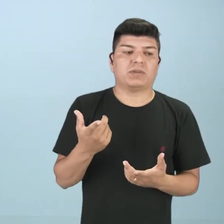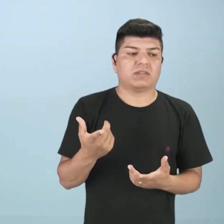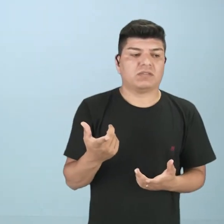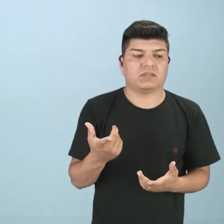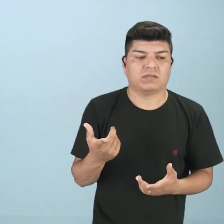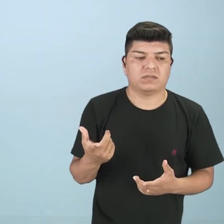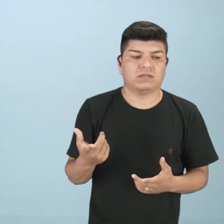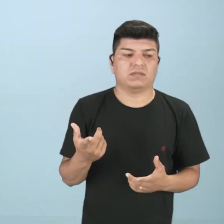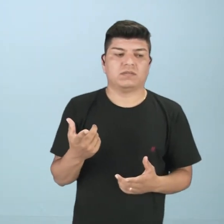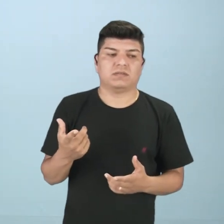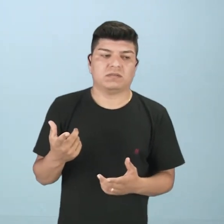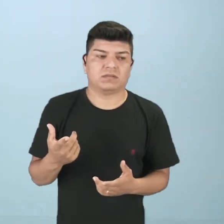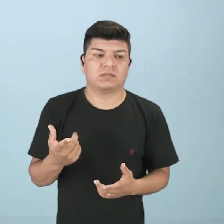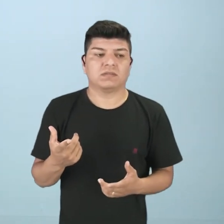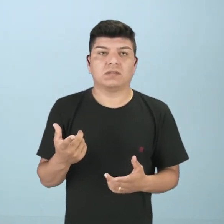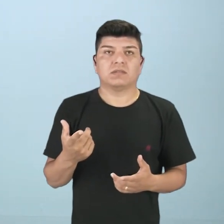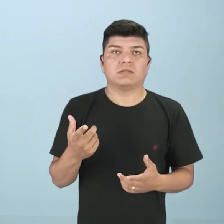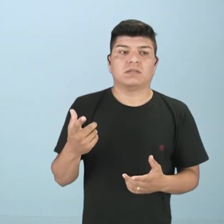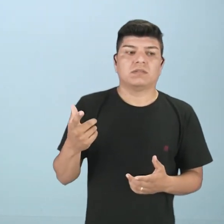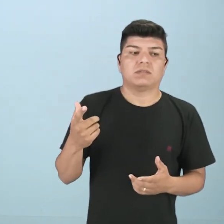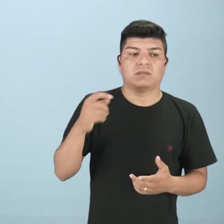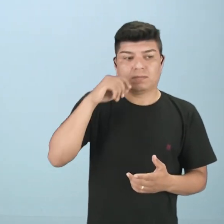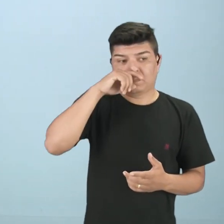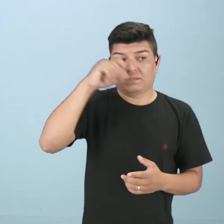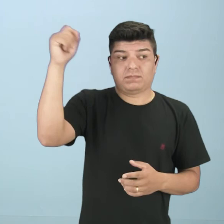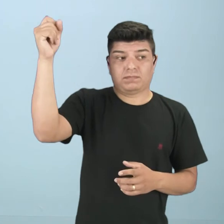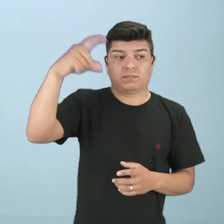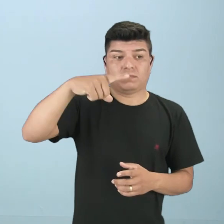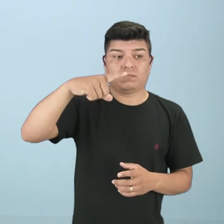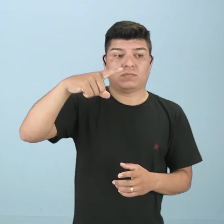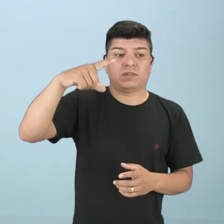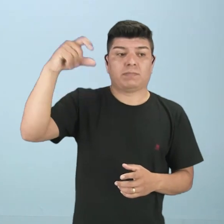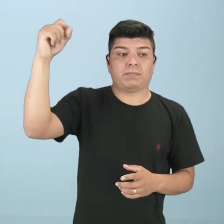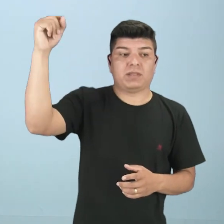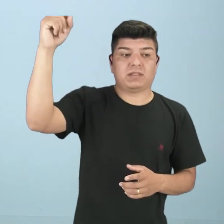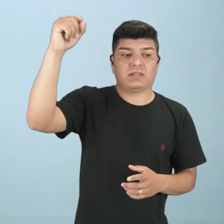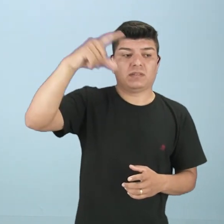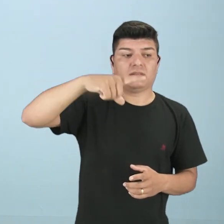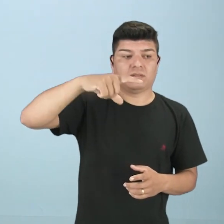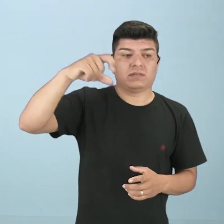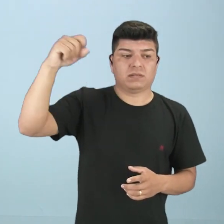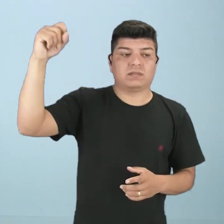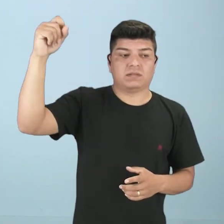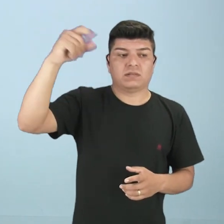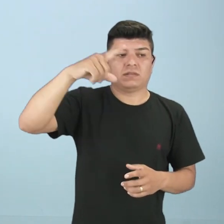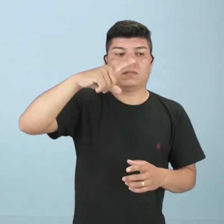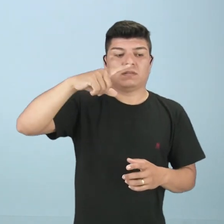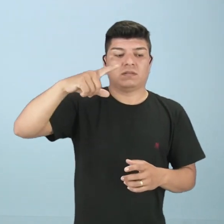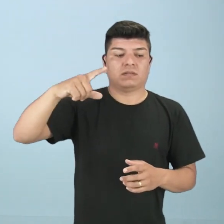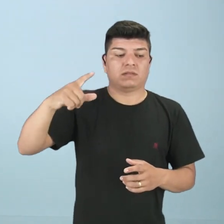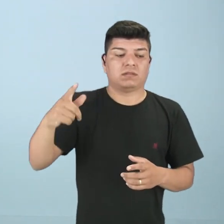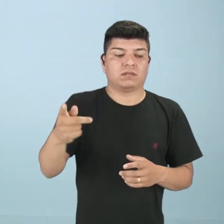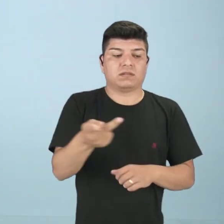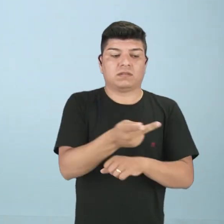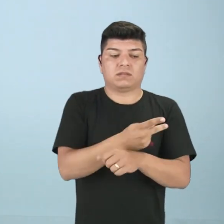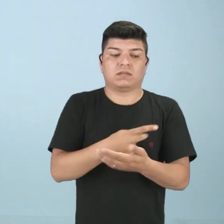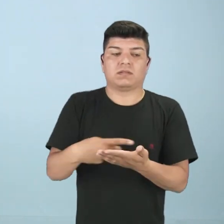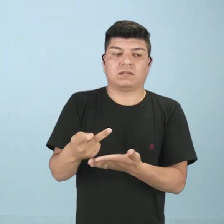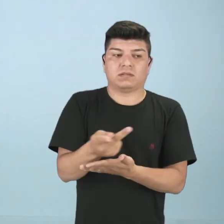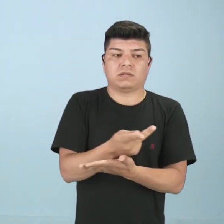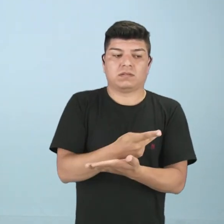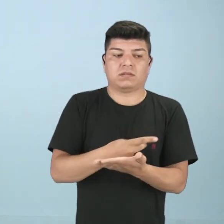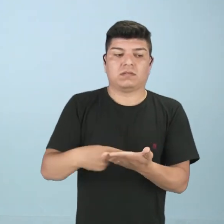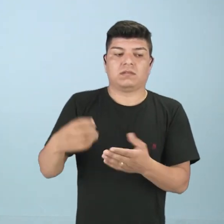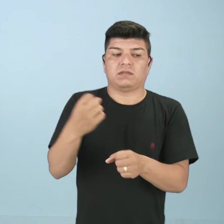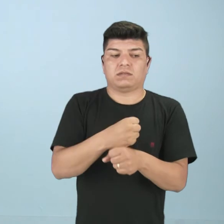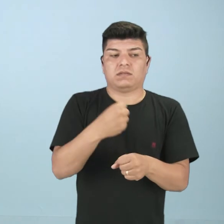precisa, tá, de incidência da luz solar, tá? Para quê? Para o seu processo de fotossíntese. Tá ok,